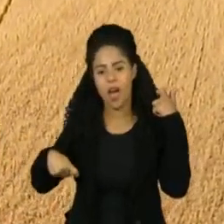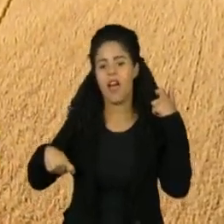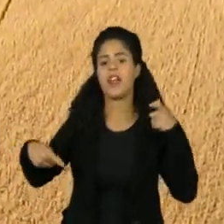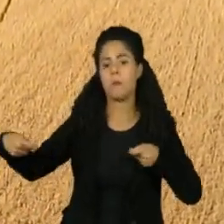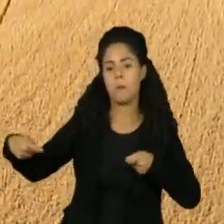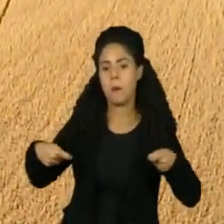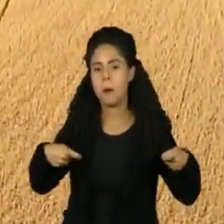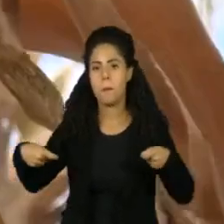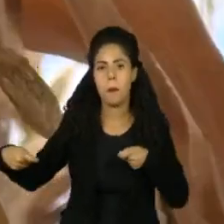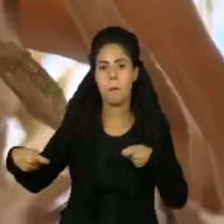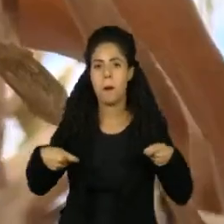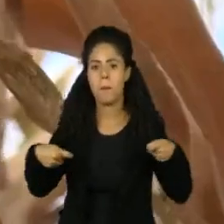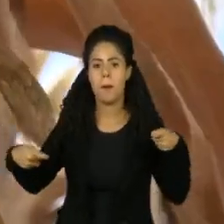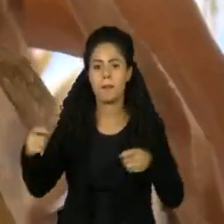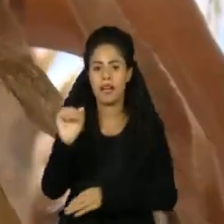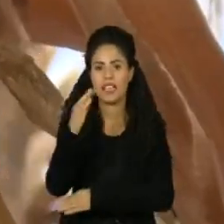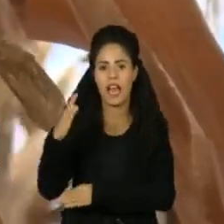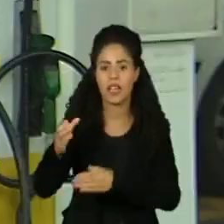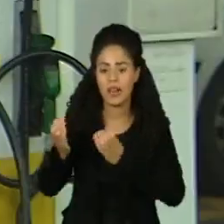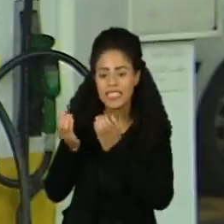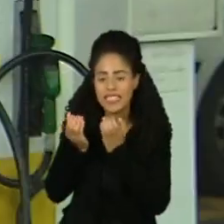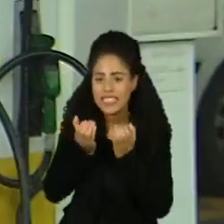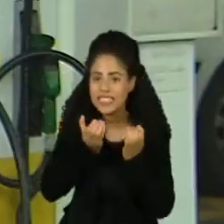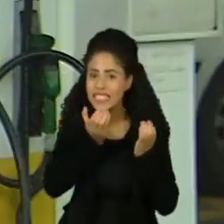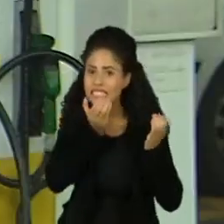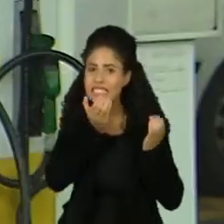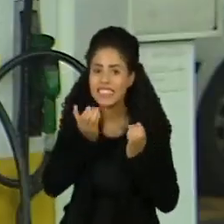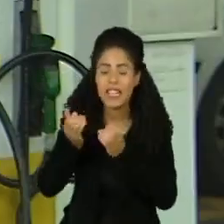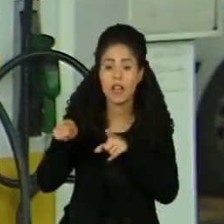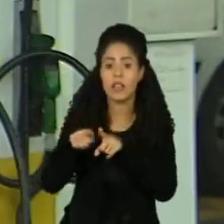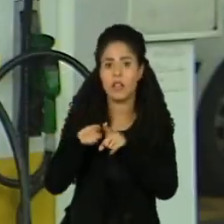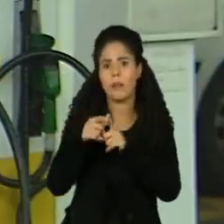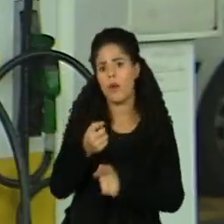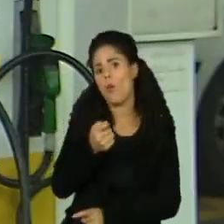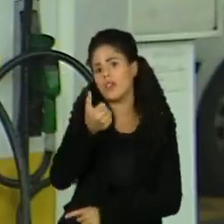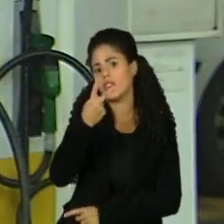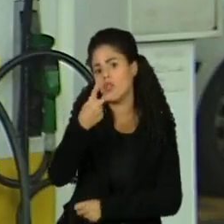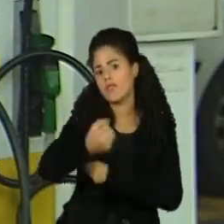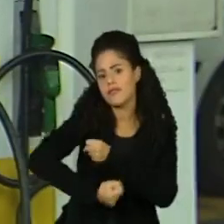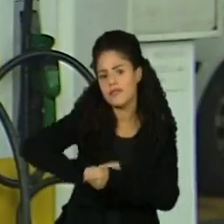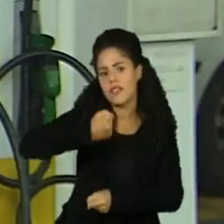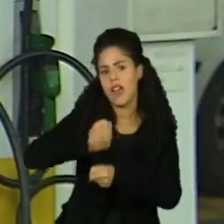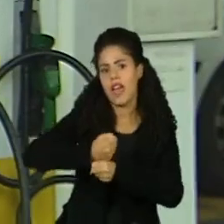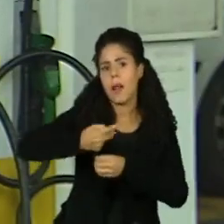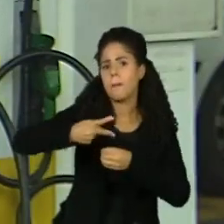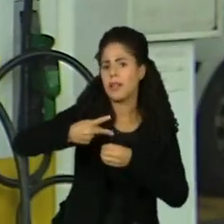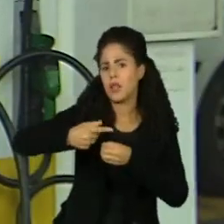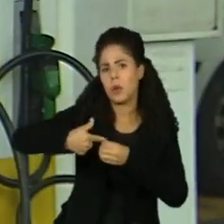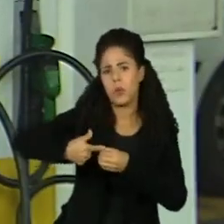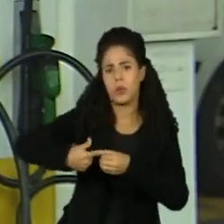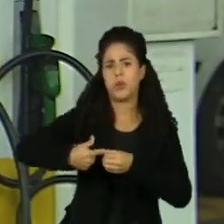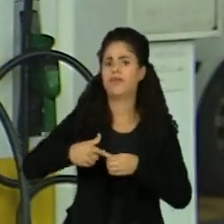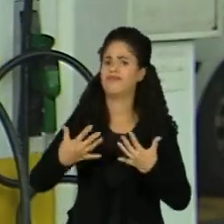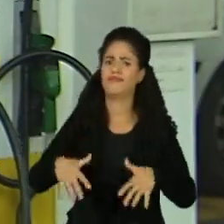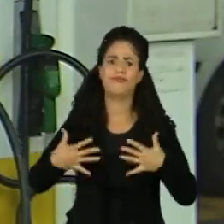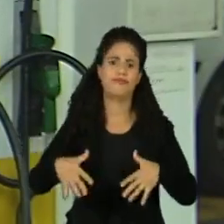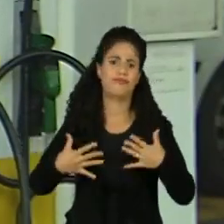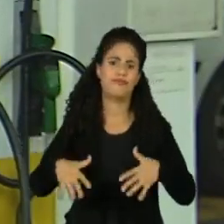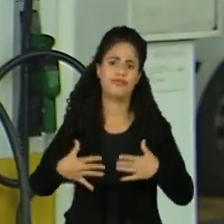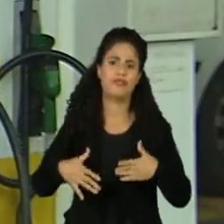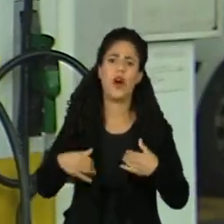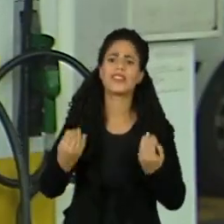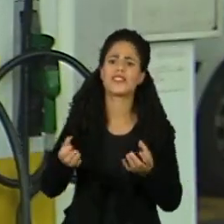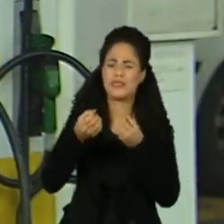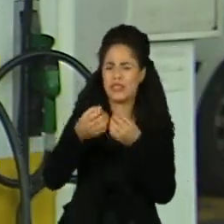comércio mundial de trigo e um quinto do milho. Há quase 2 anos havia petróleo jorrando de sobra no mundo. O preço do